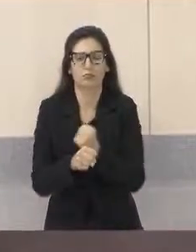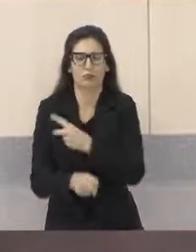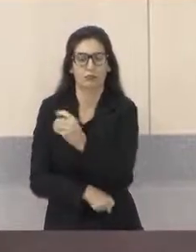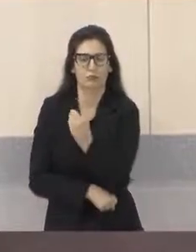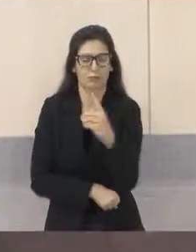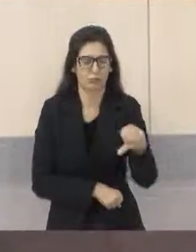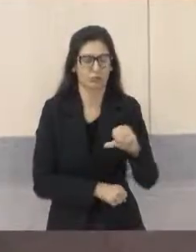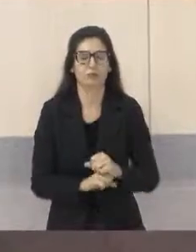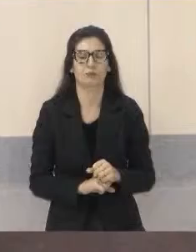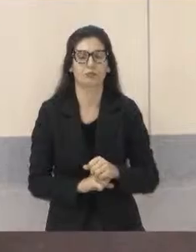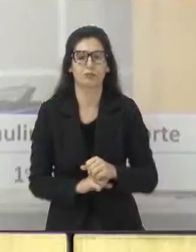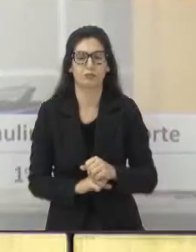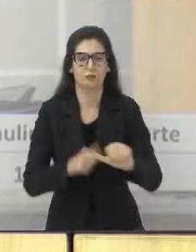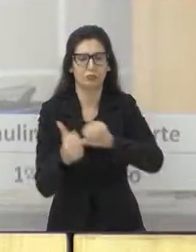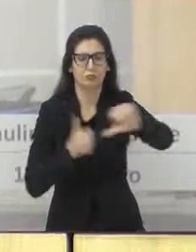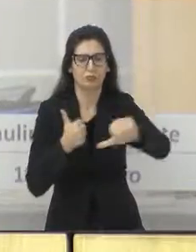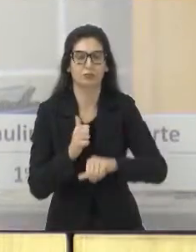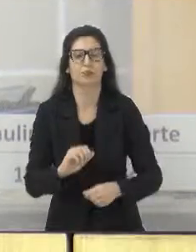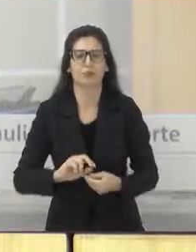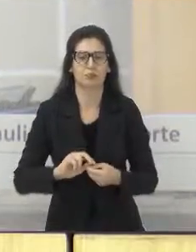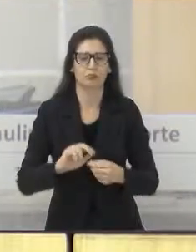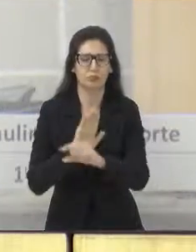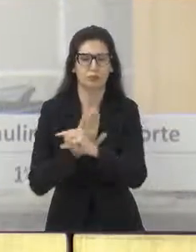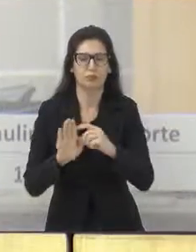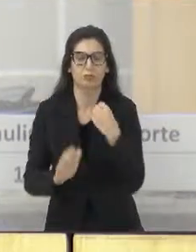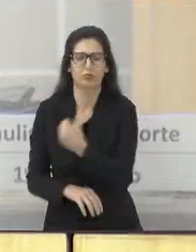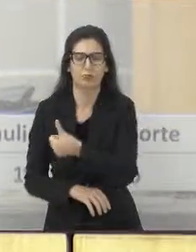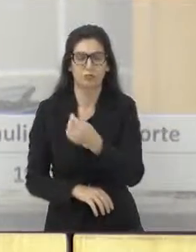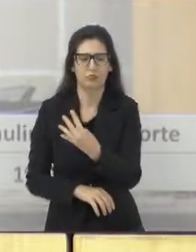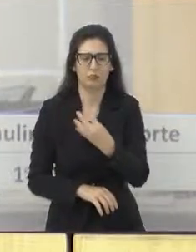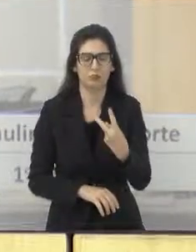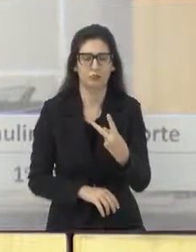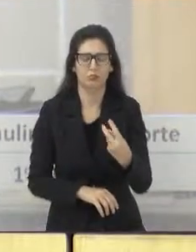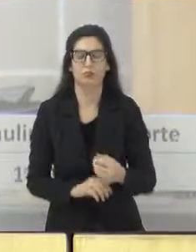01/2019. Altera a resolução número